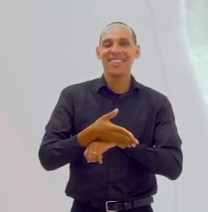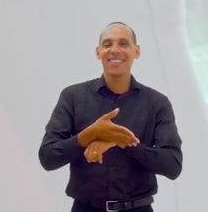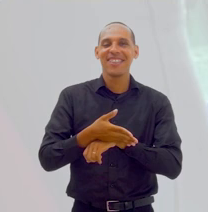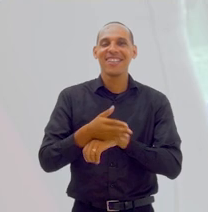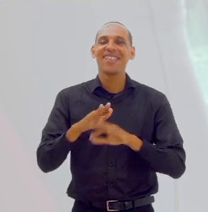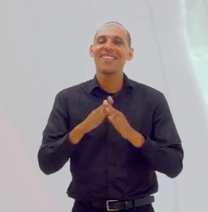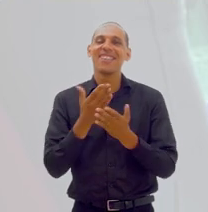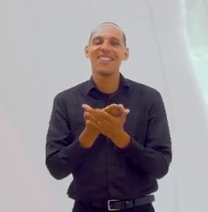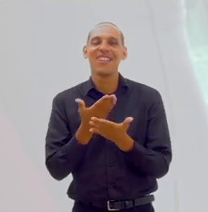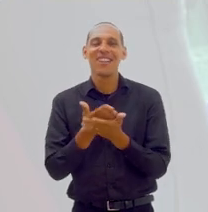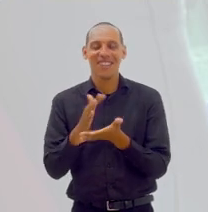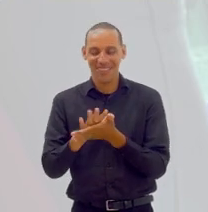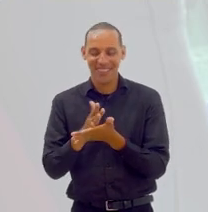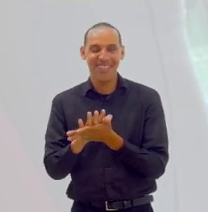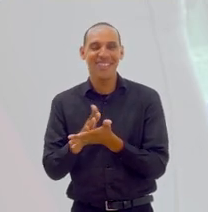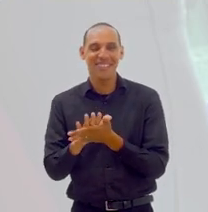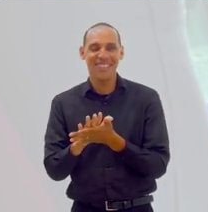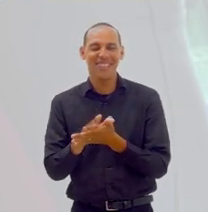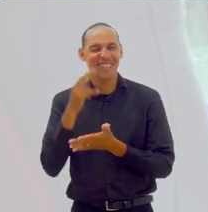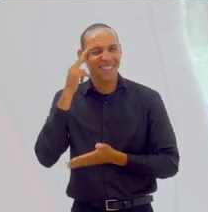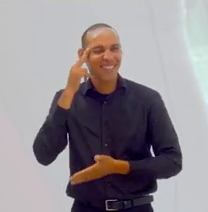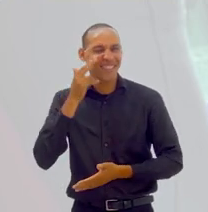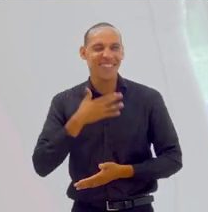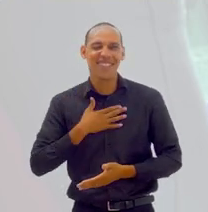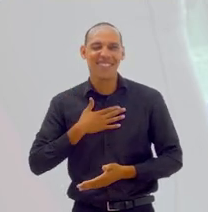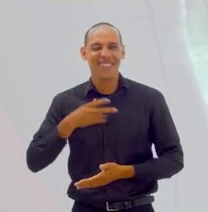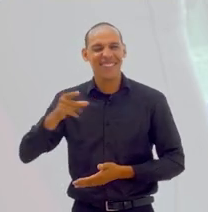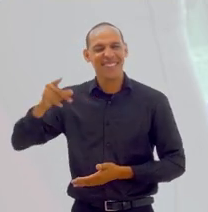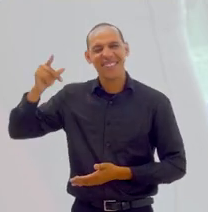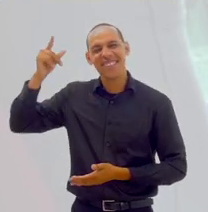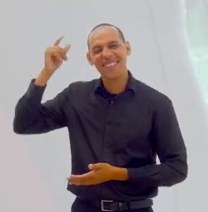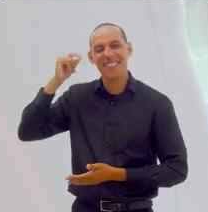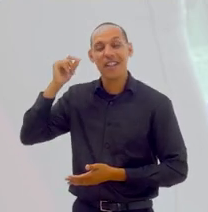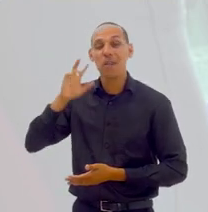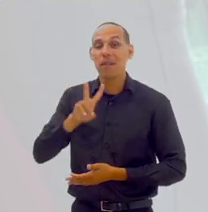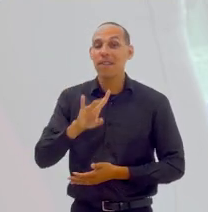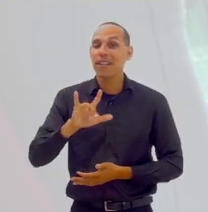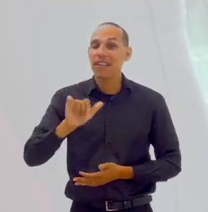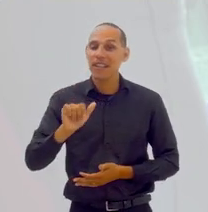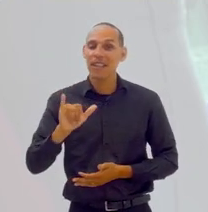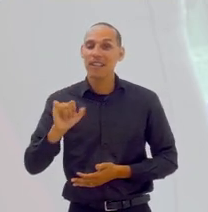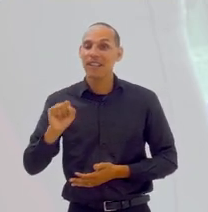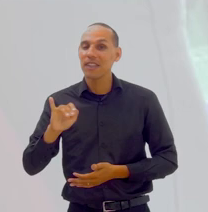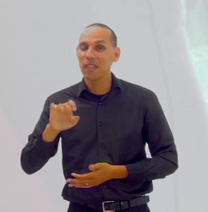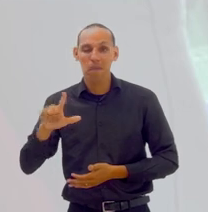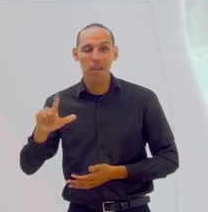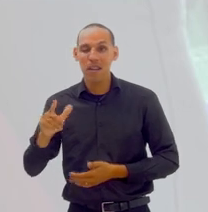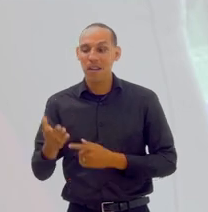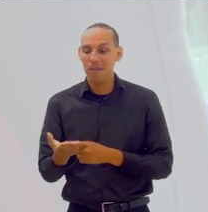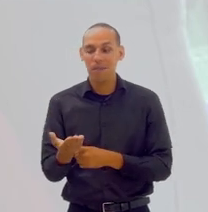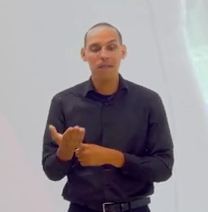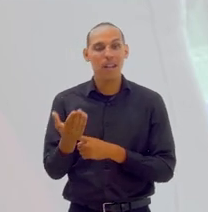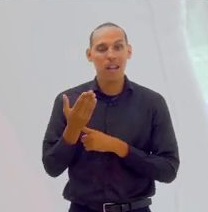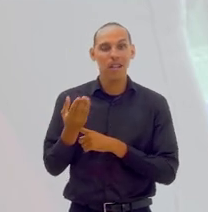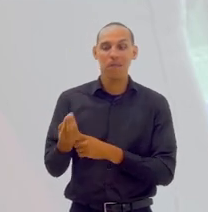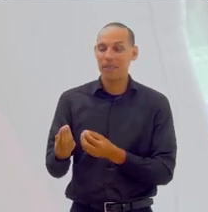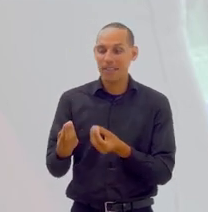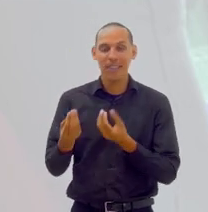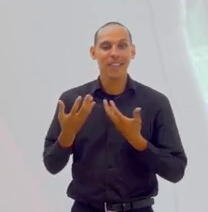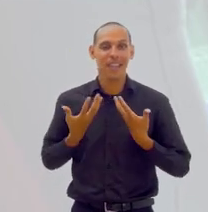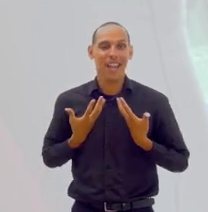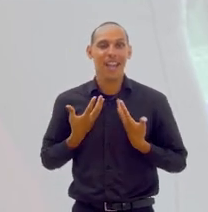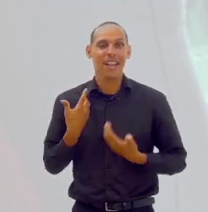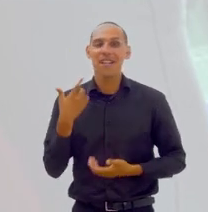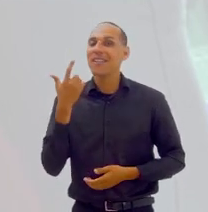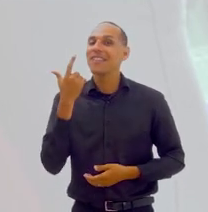participar de uma escola de samba. E Vila Isabel representou naquele momento a possibilidade de